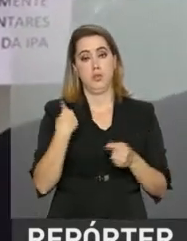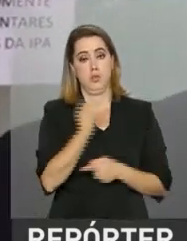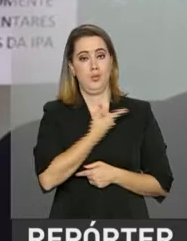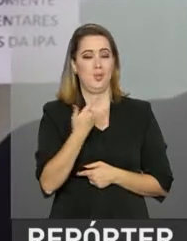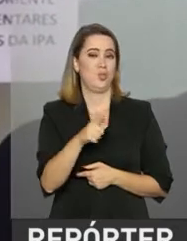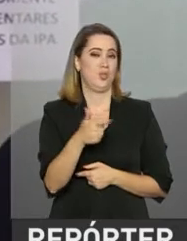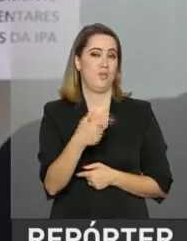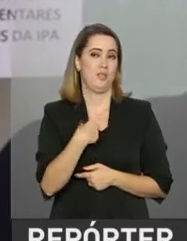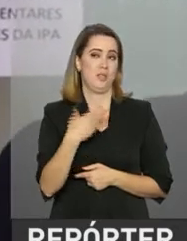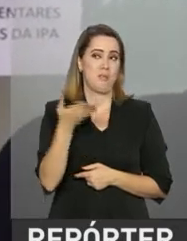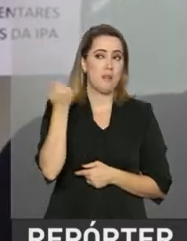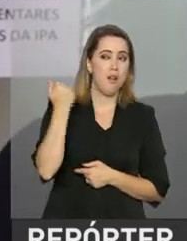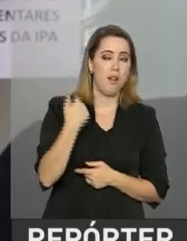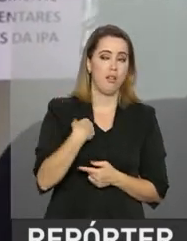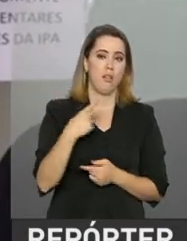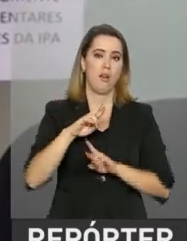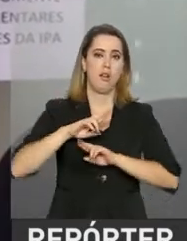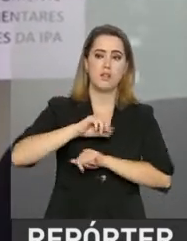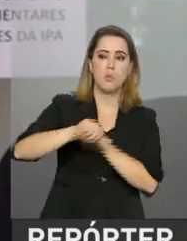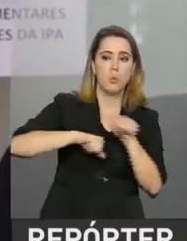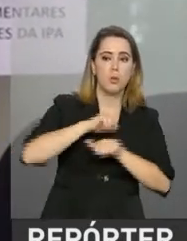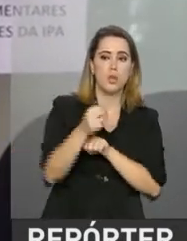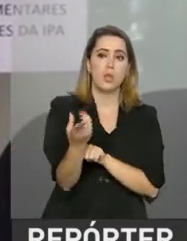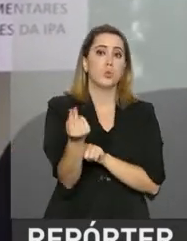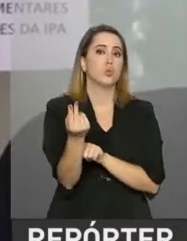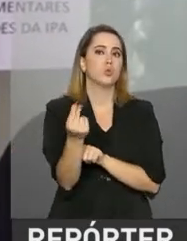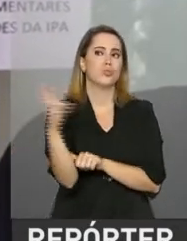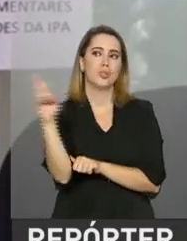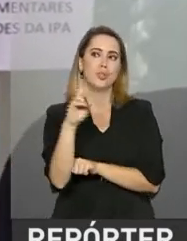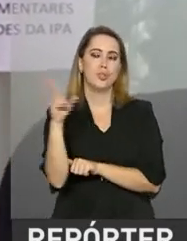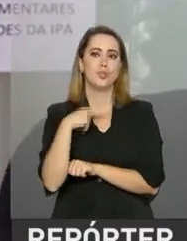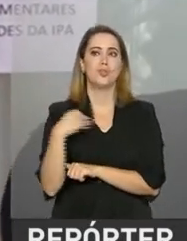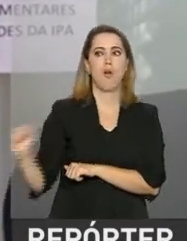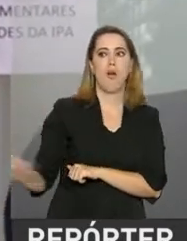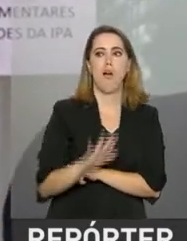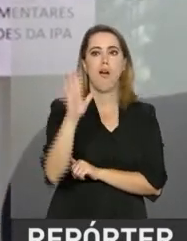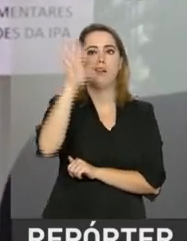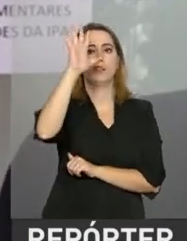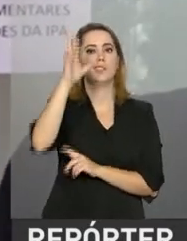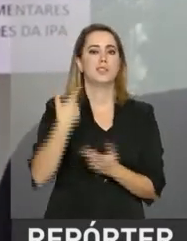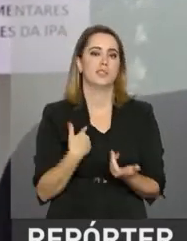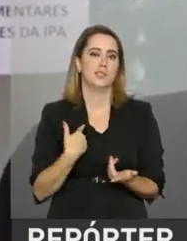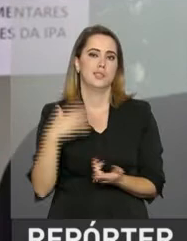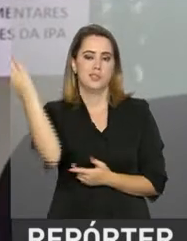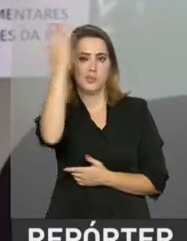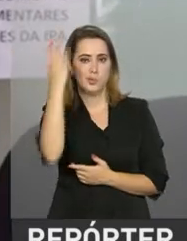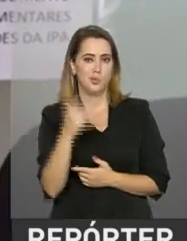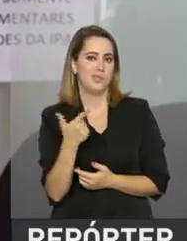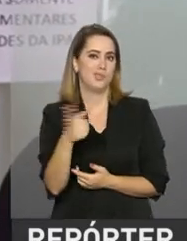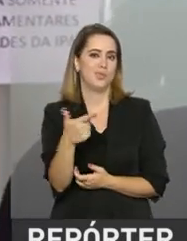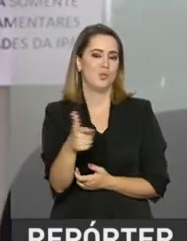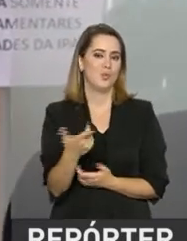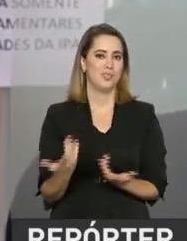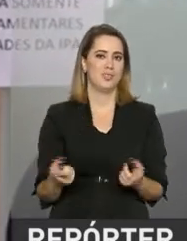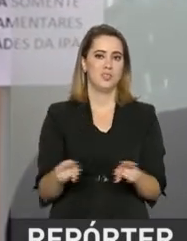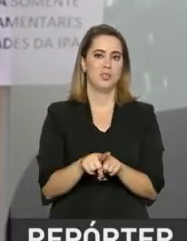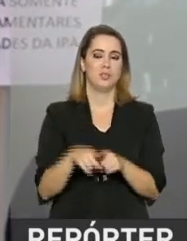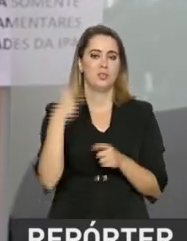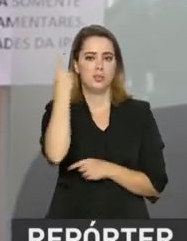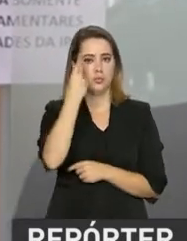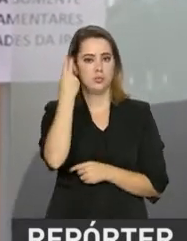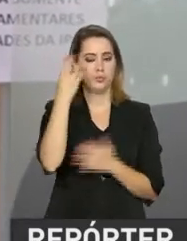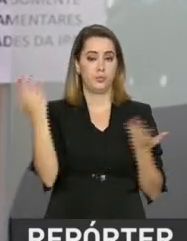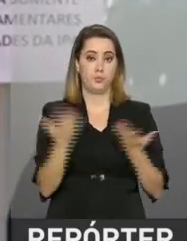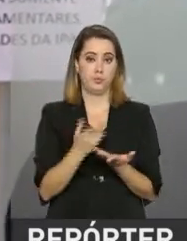reforma monetária com o Plano Real, e nós teríamos certamente uma inflação gigantesca e o país não teria atingido a normalidade como